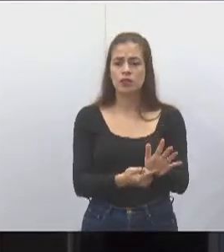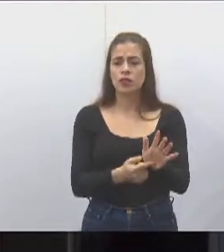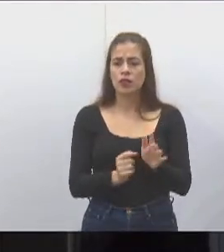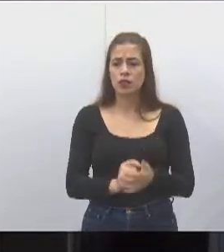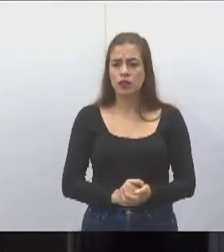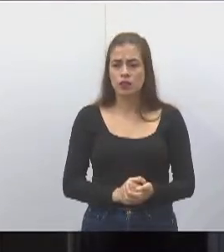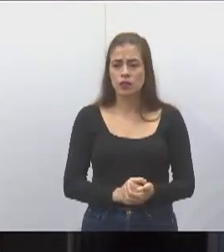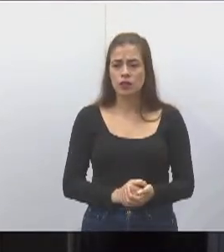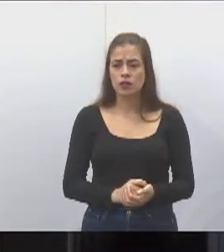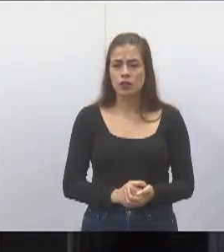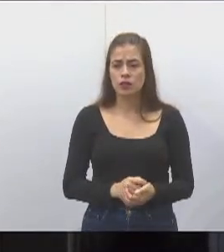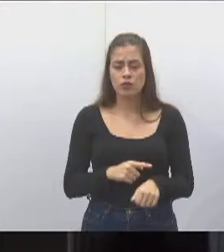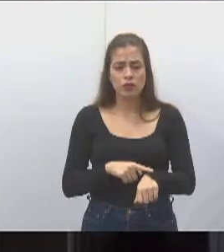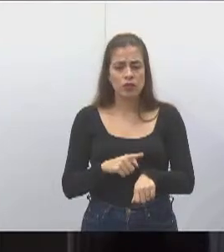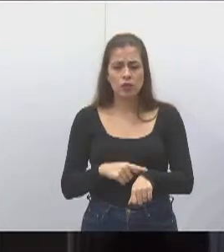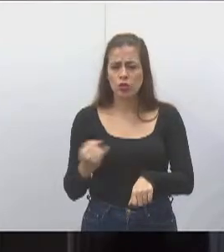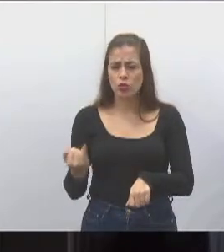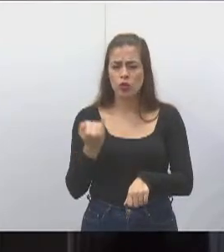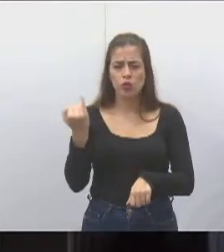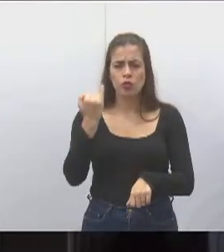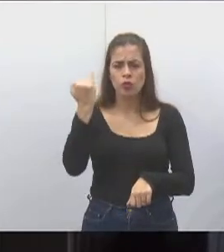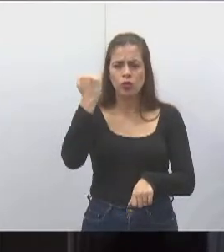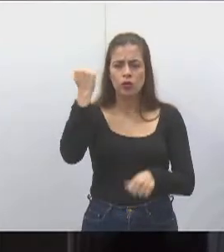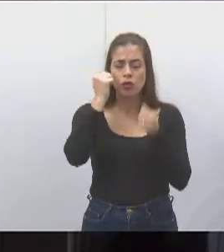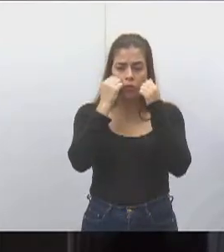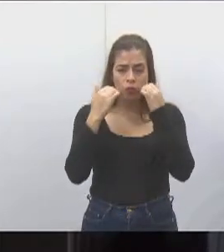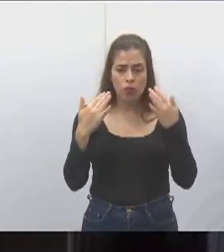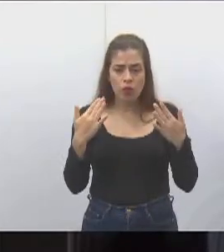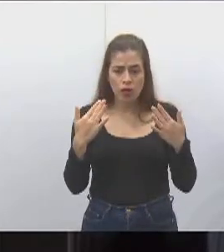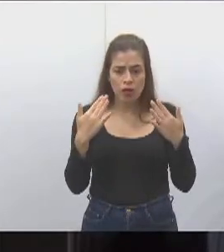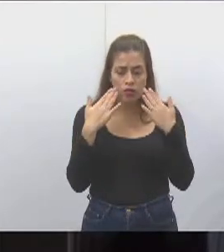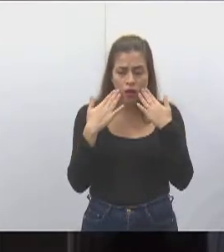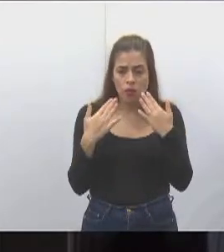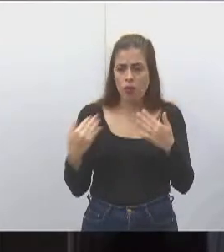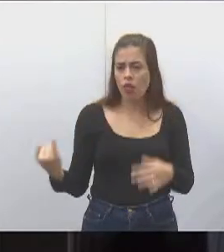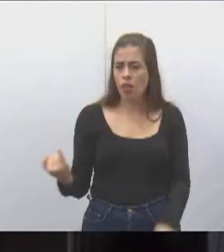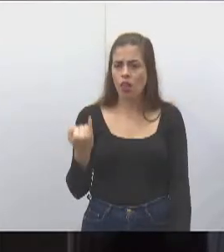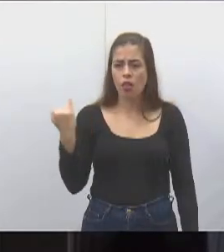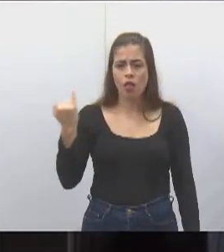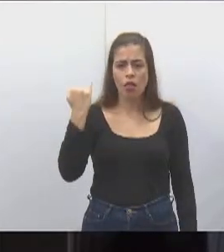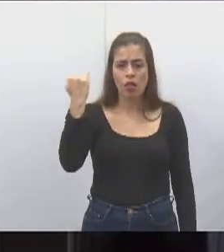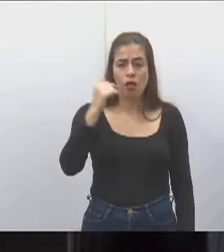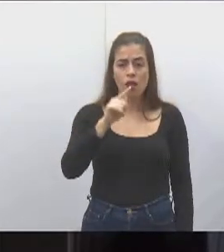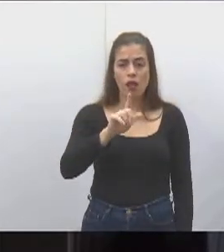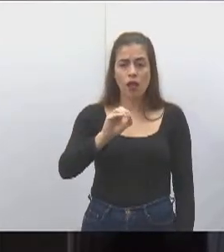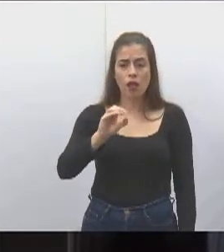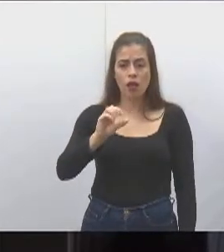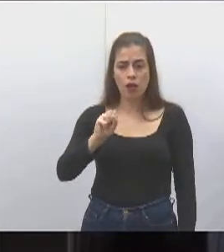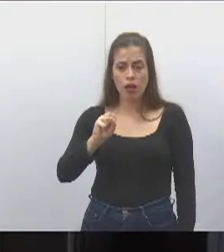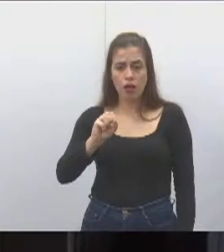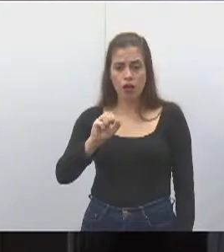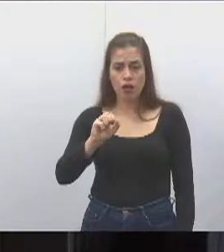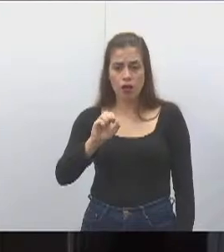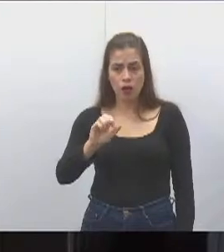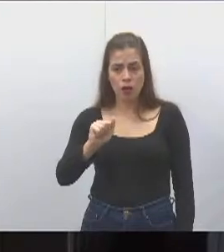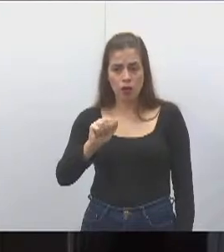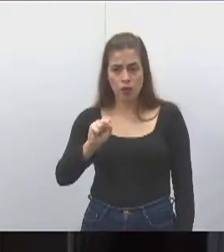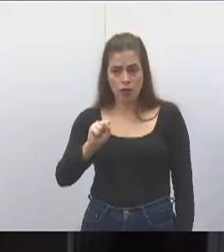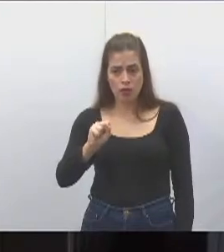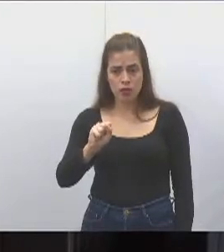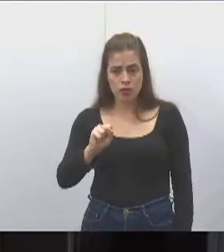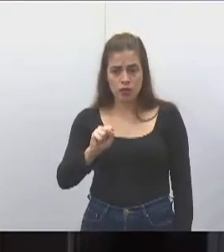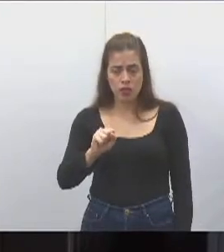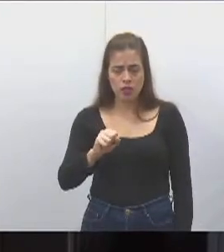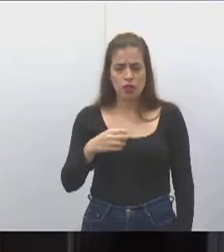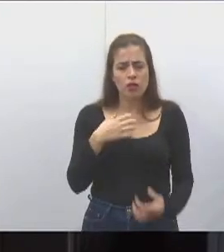que, num momento tão importante como esse, uma audiência tão importante sobre a LOA, eu sinto falta do